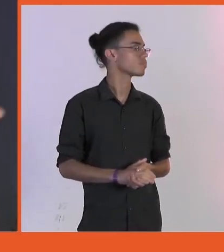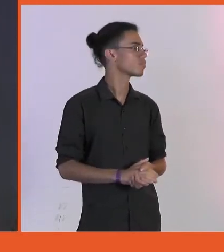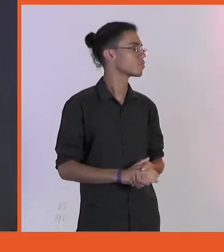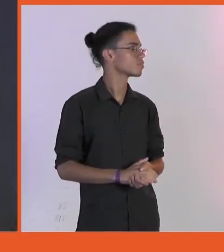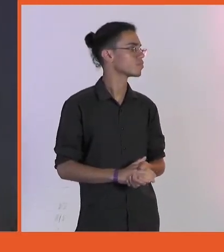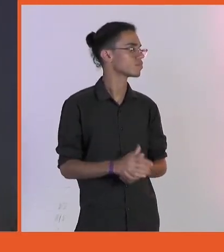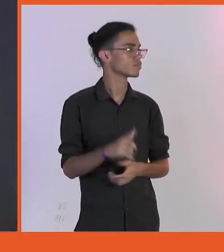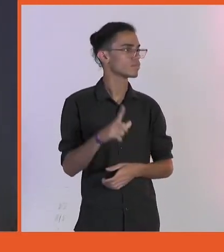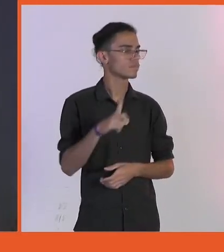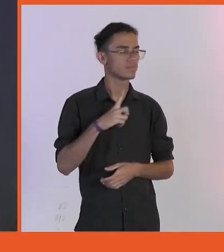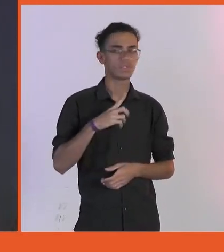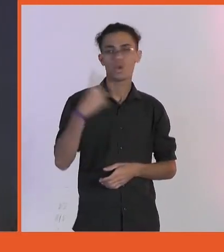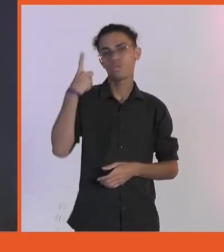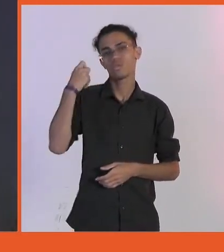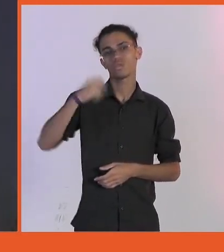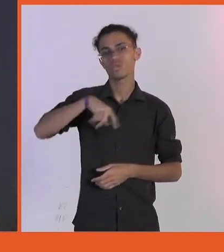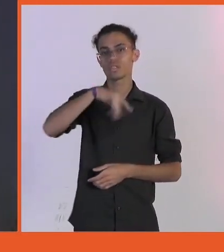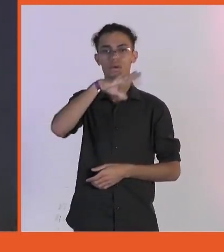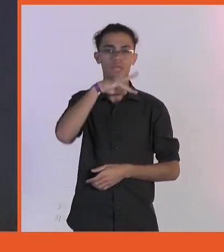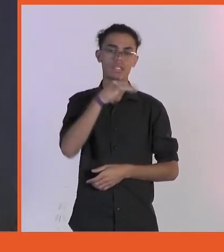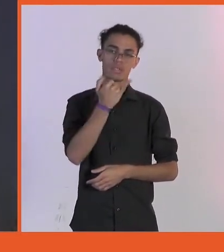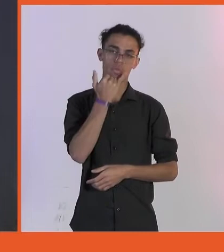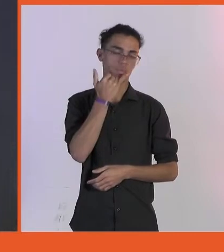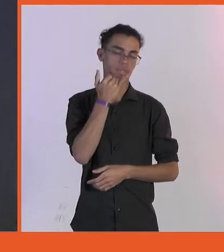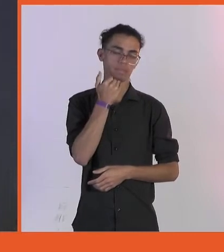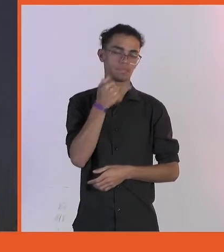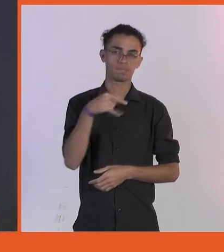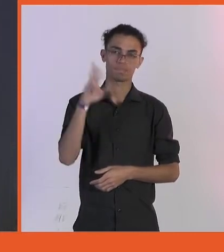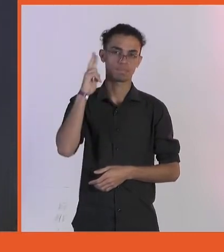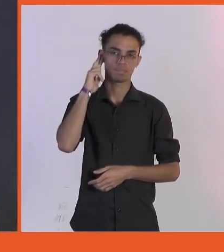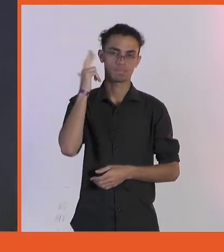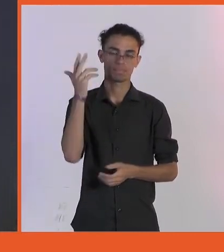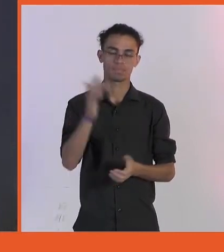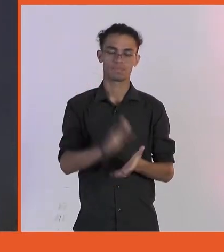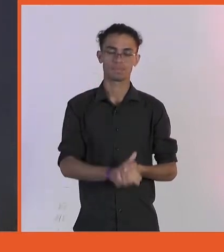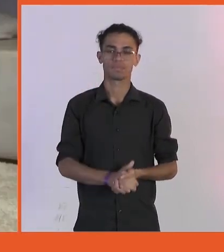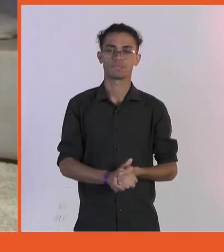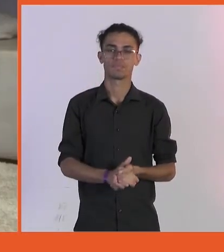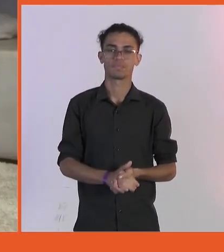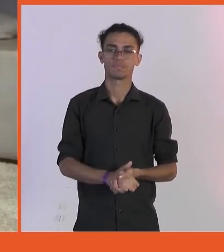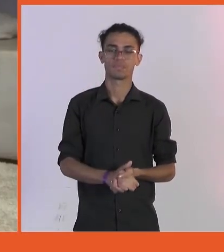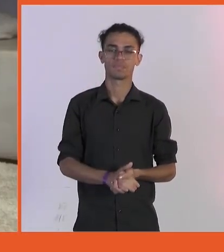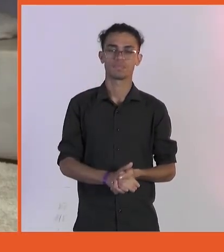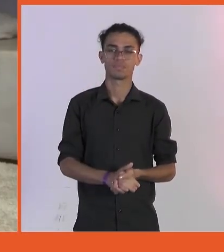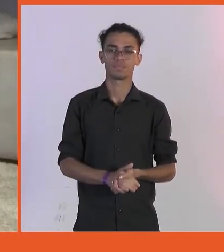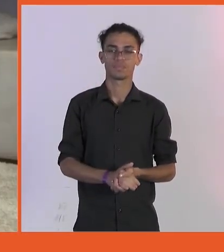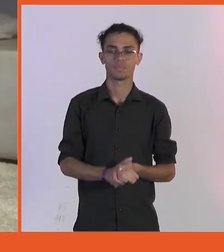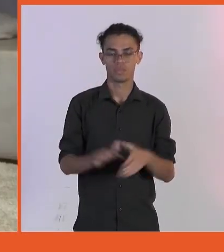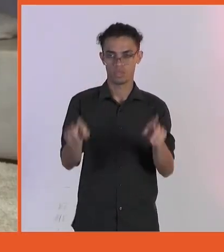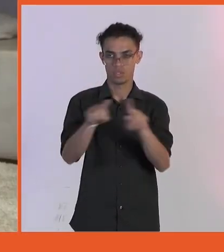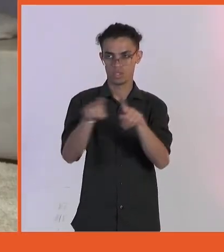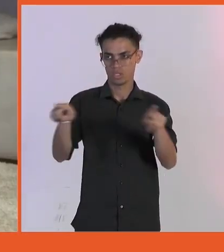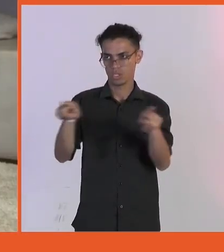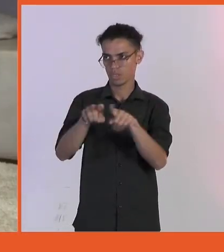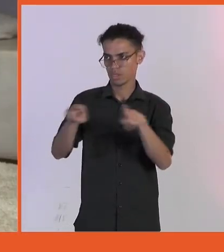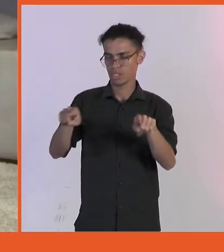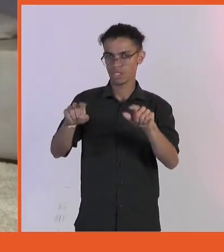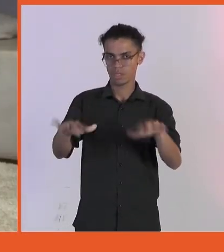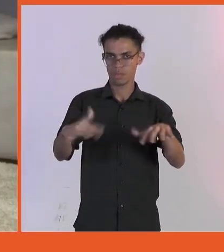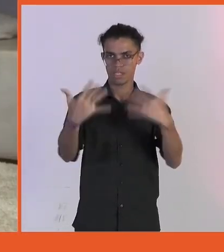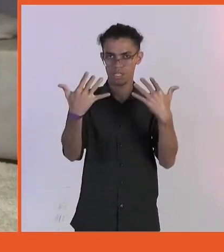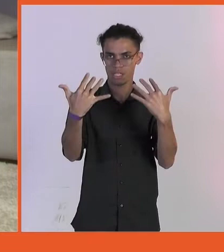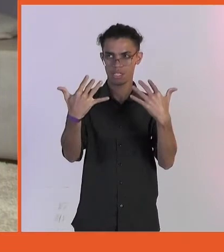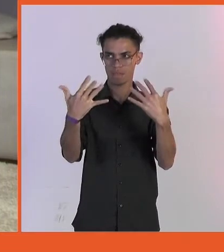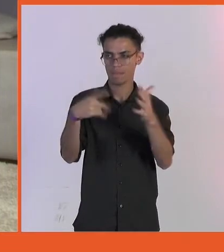fechar, pô. Não, a gente entende, a gente tem. Eu falei, mas eu não entendo, eu vou meter louco aqui. Alguém do palco, alguém aqui da plateia quer fazer